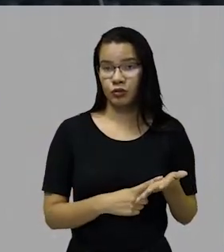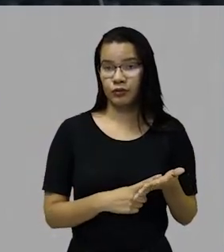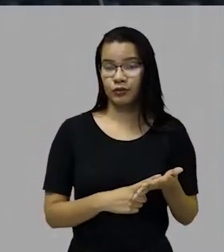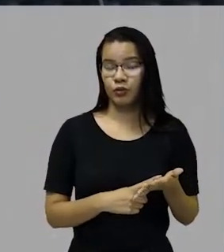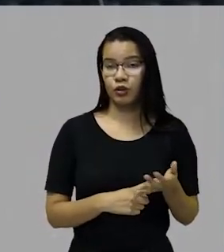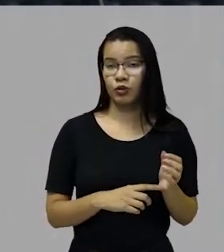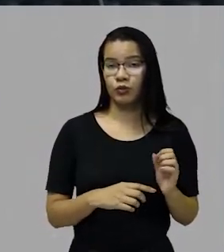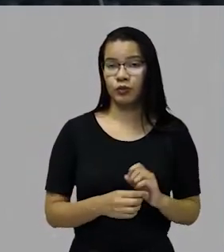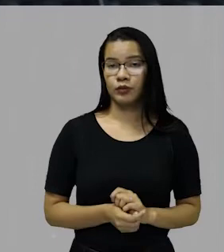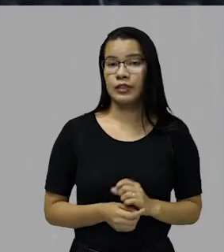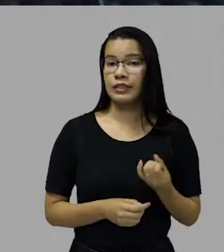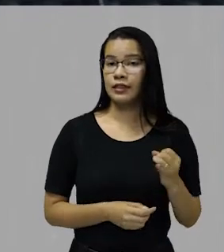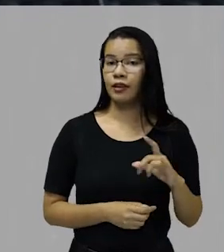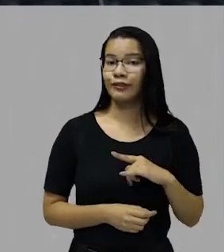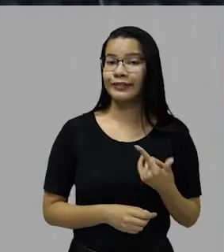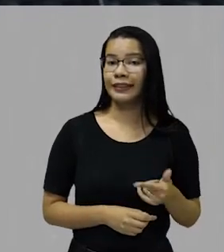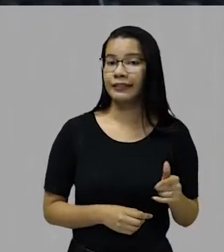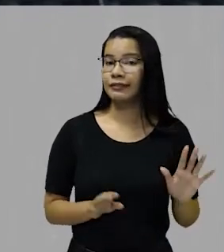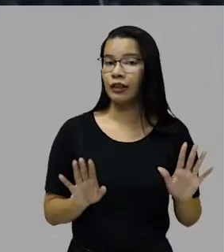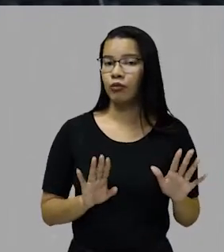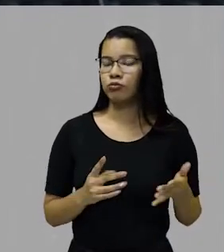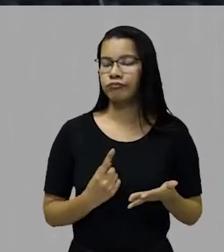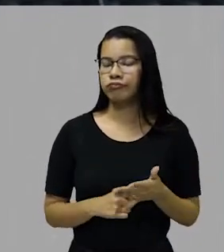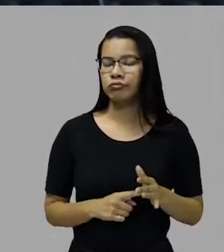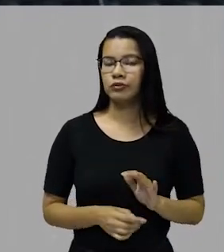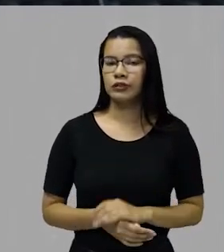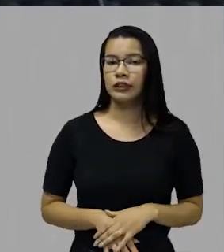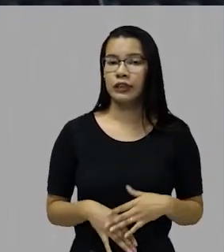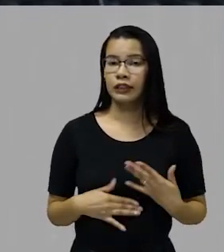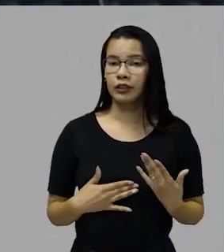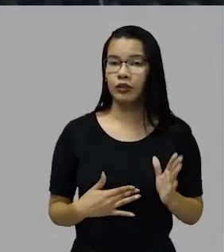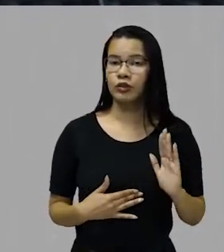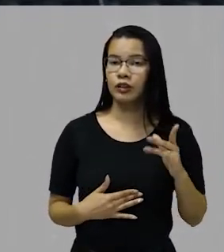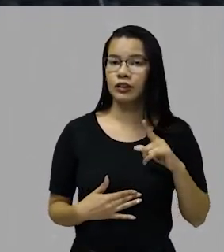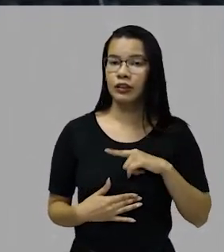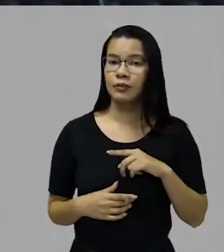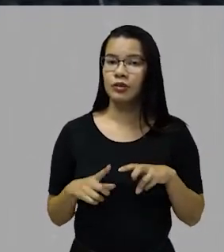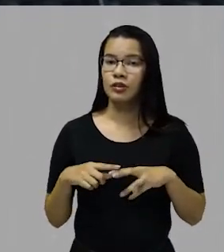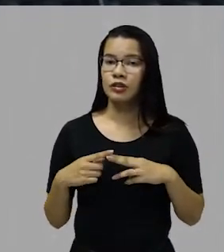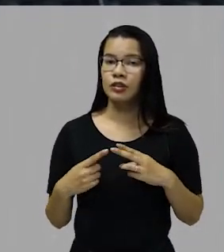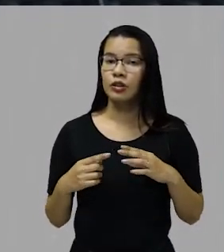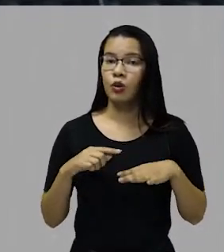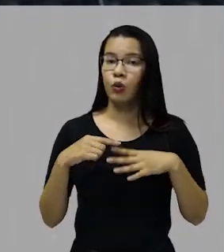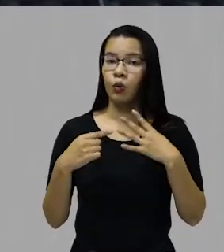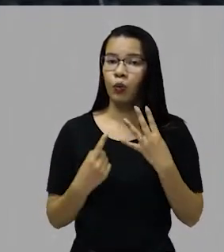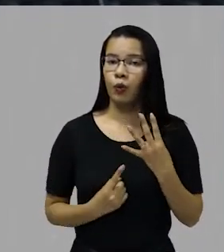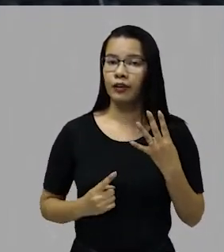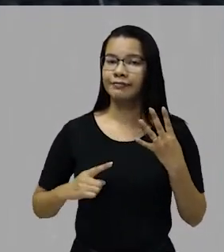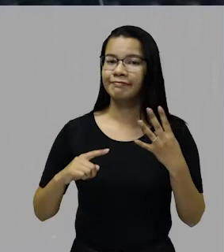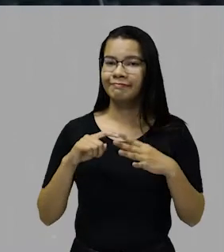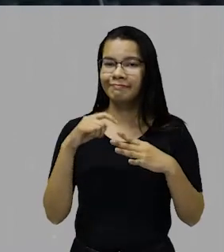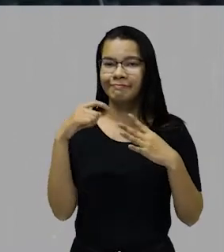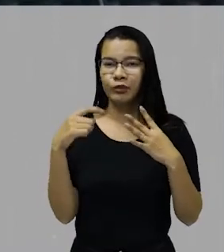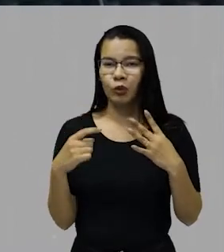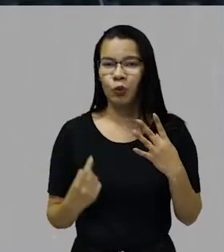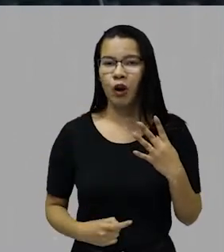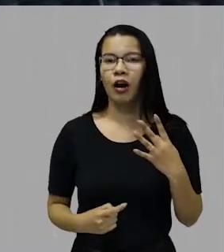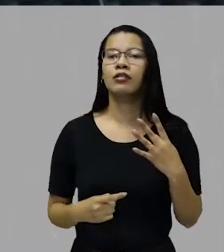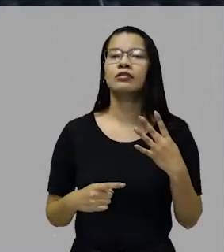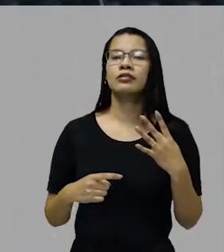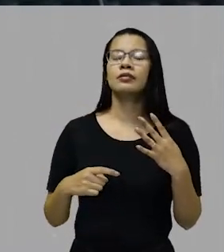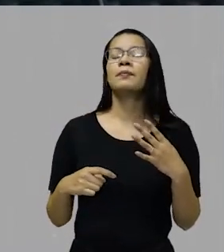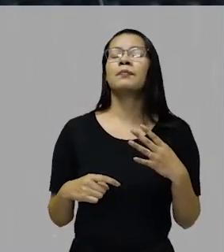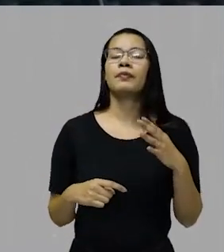fica invariável, certo? Então, a gente já tem aí quatro situações de regras que você só